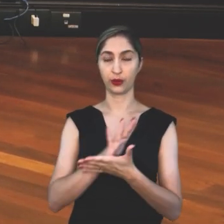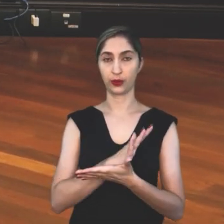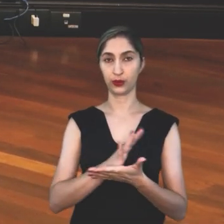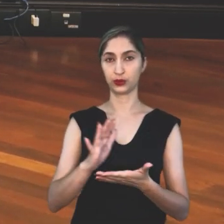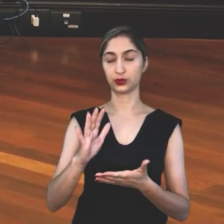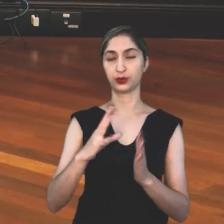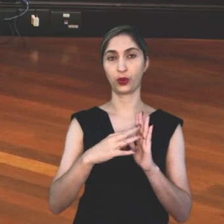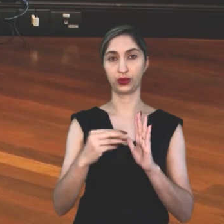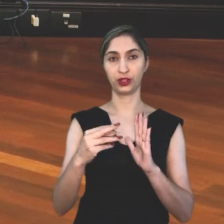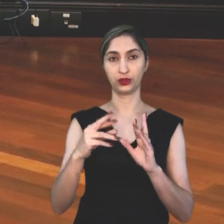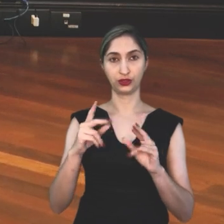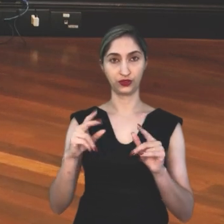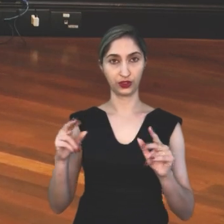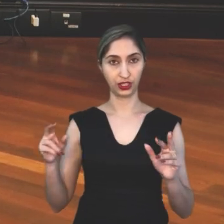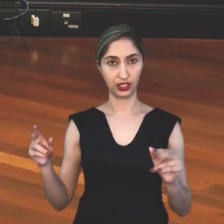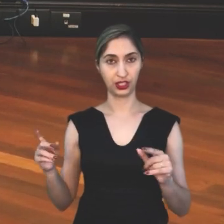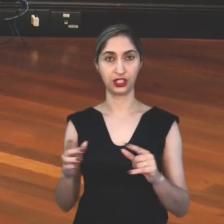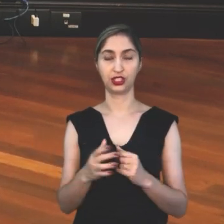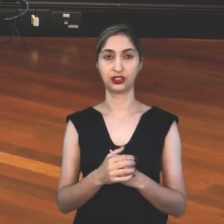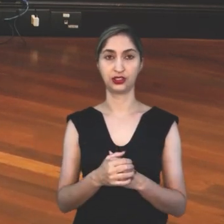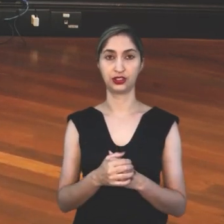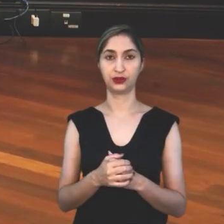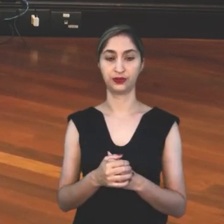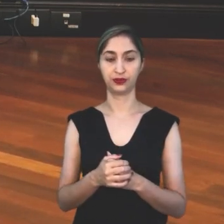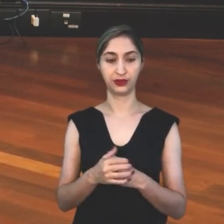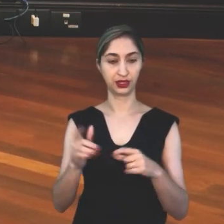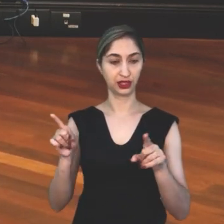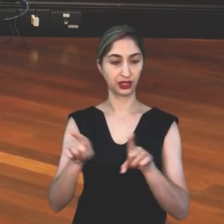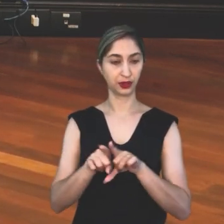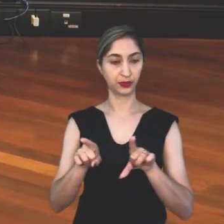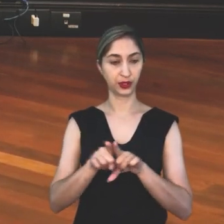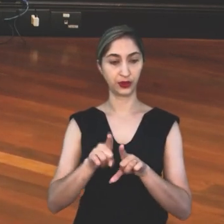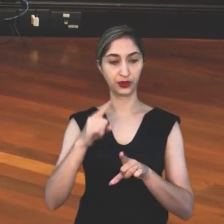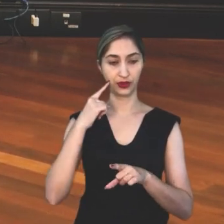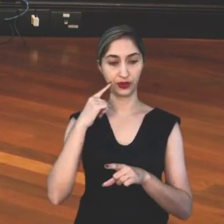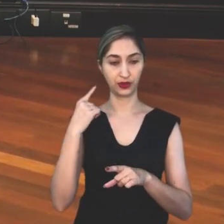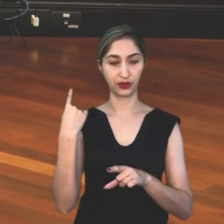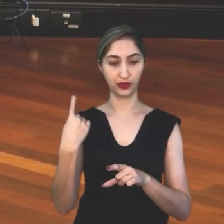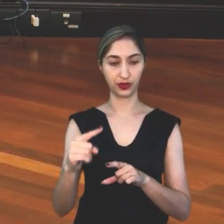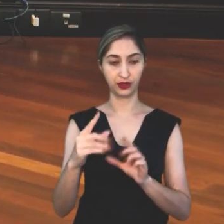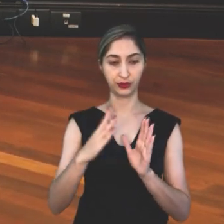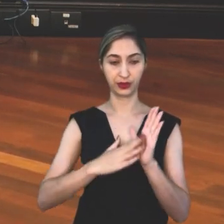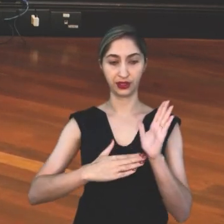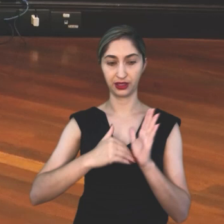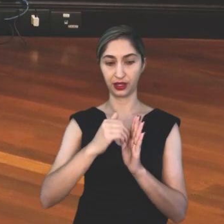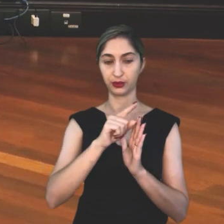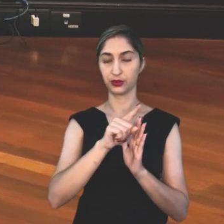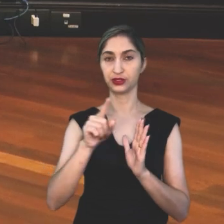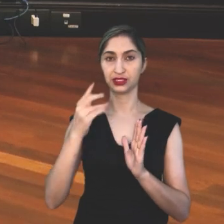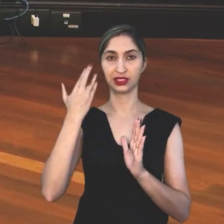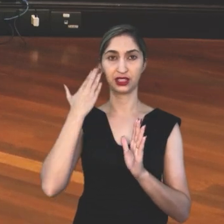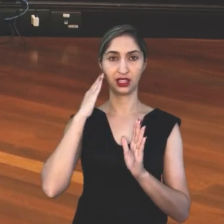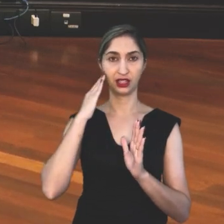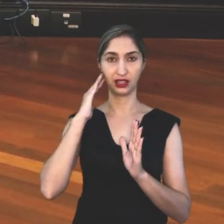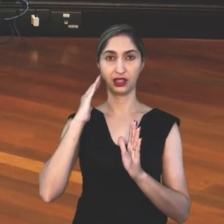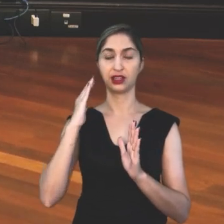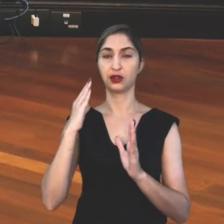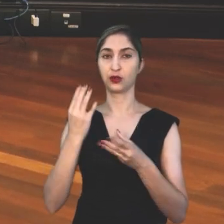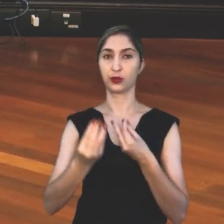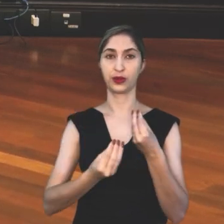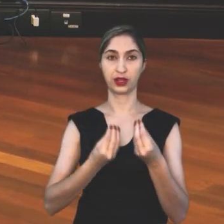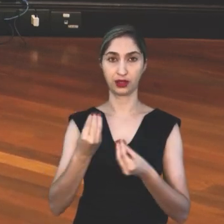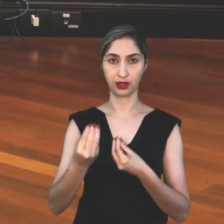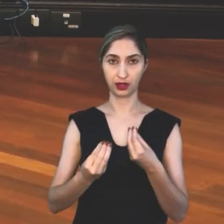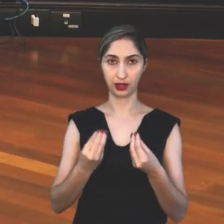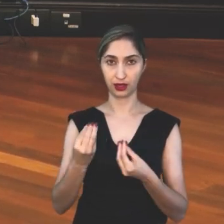Tá? Vão alguns recortes de alguns modelos. Vão alguns já pintados, só para ter